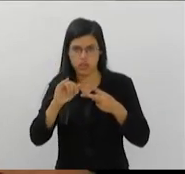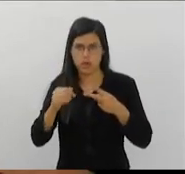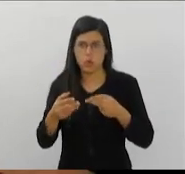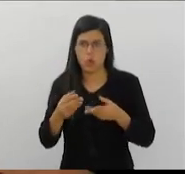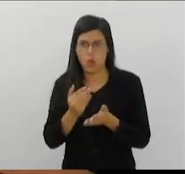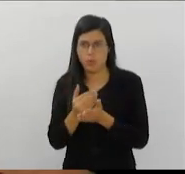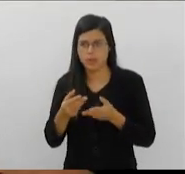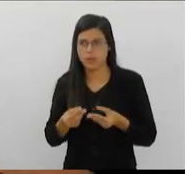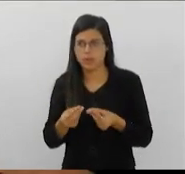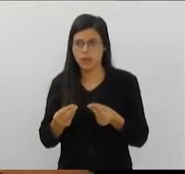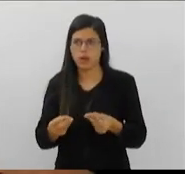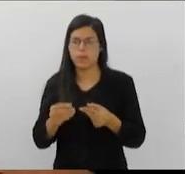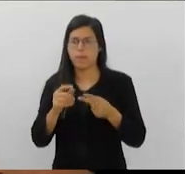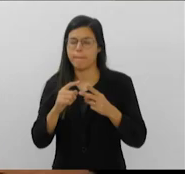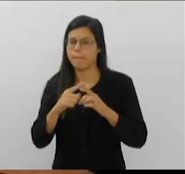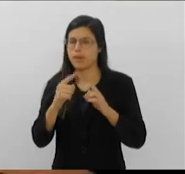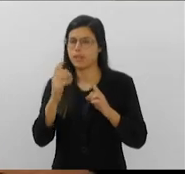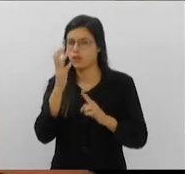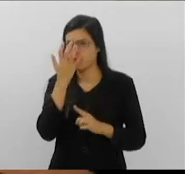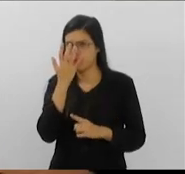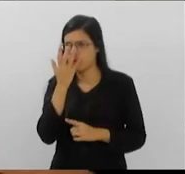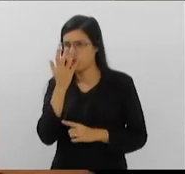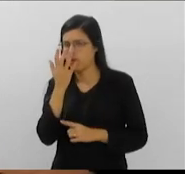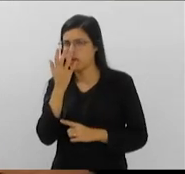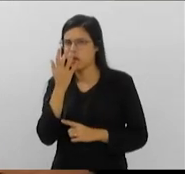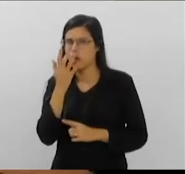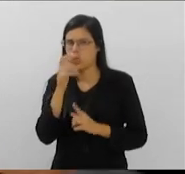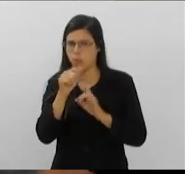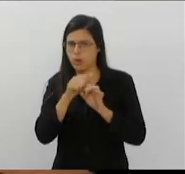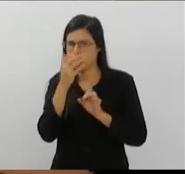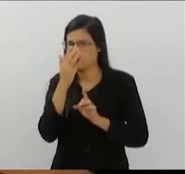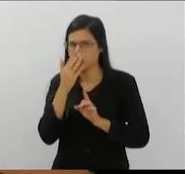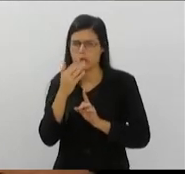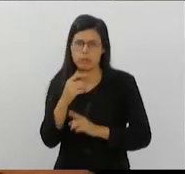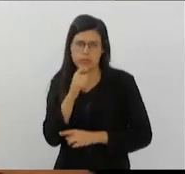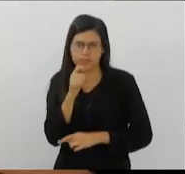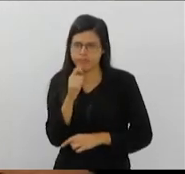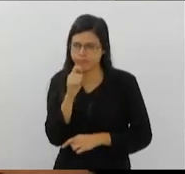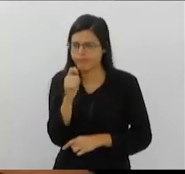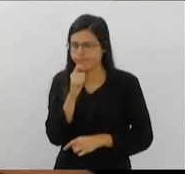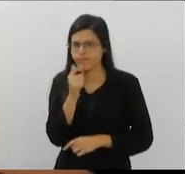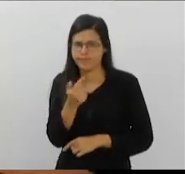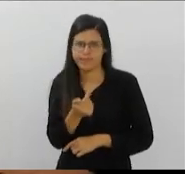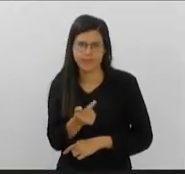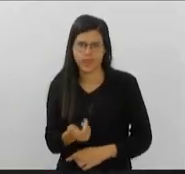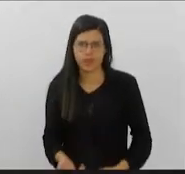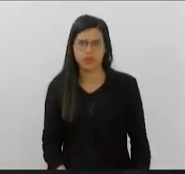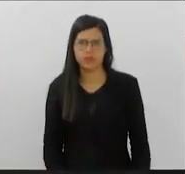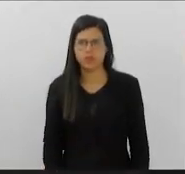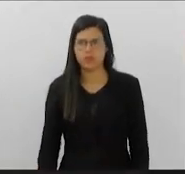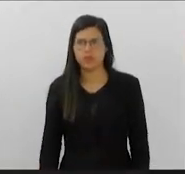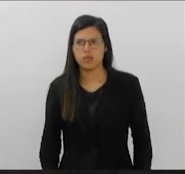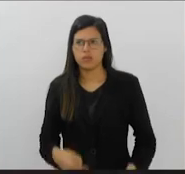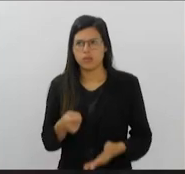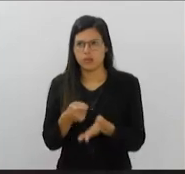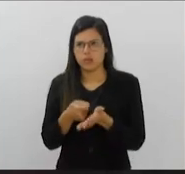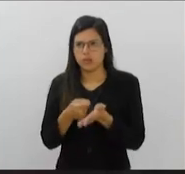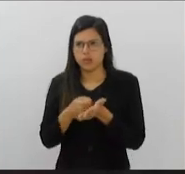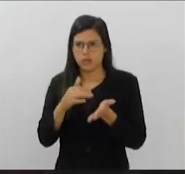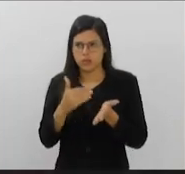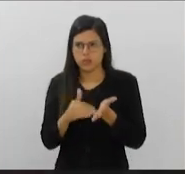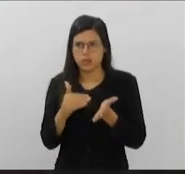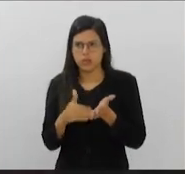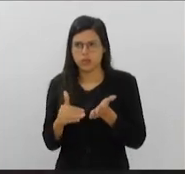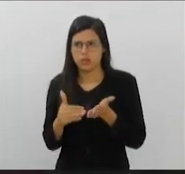a de fevereiro a gente não tem nem previsão, a gente não tem nem resposta. Vamos cobrar da Secretaria de Estado de